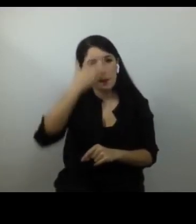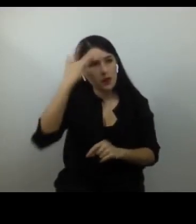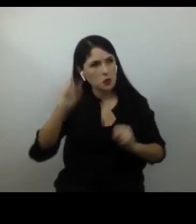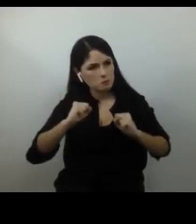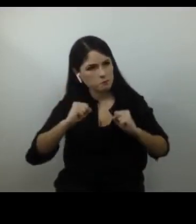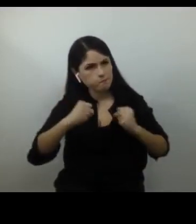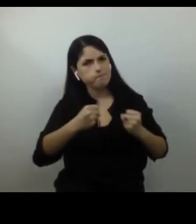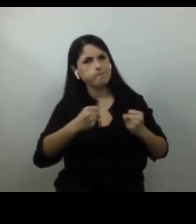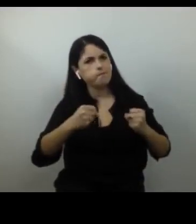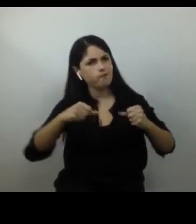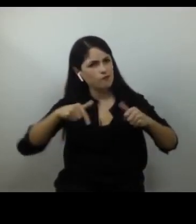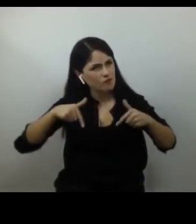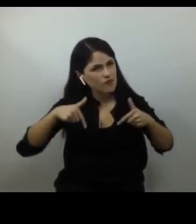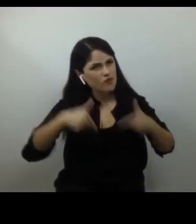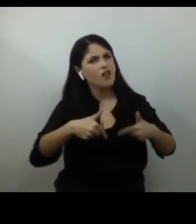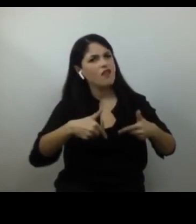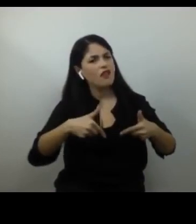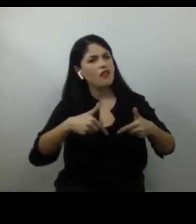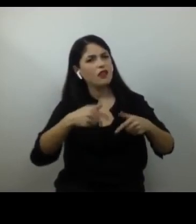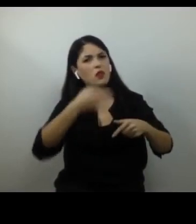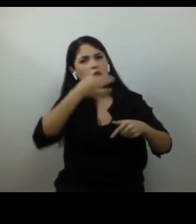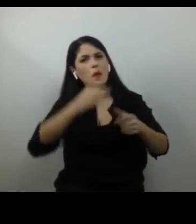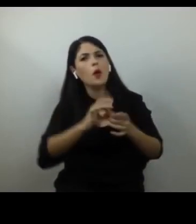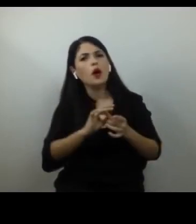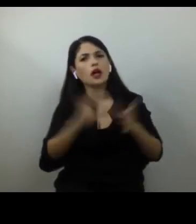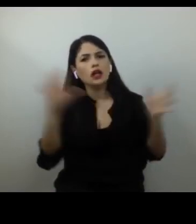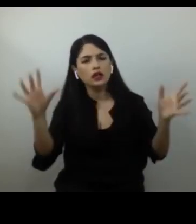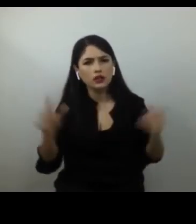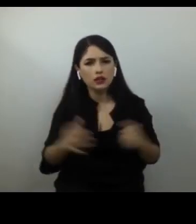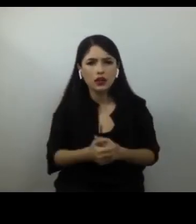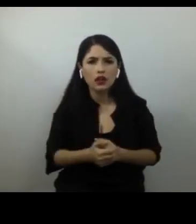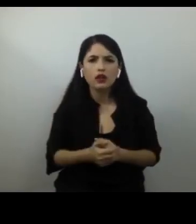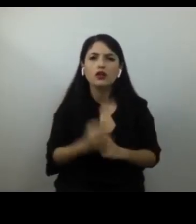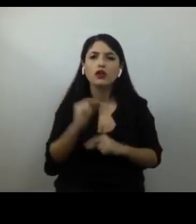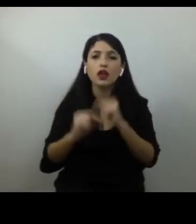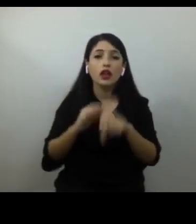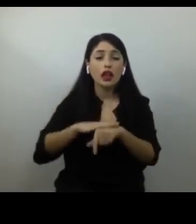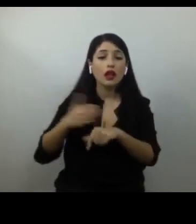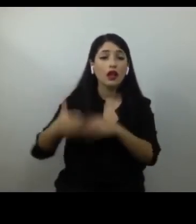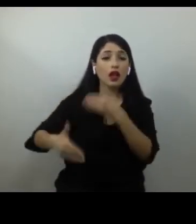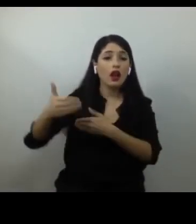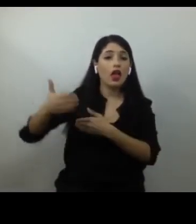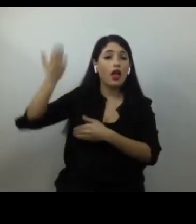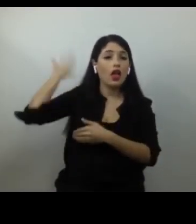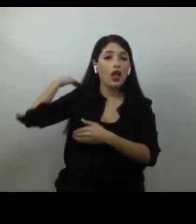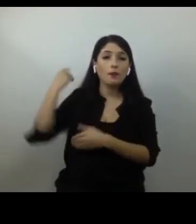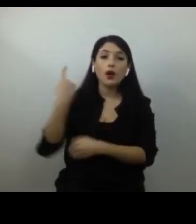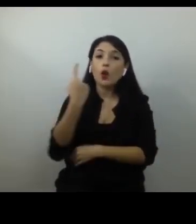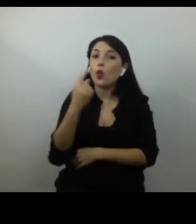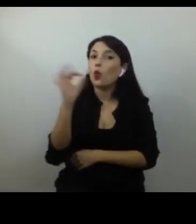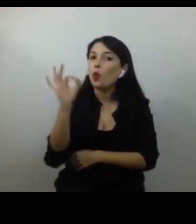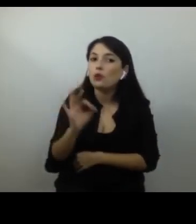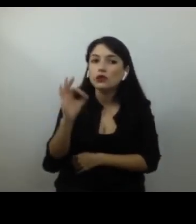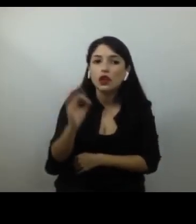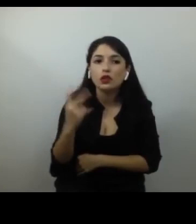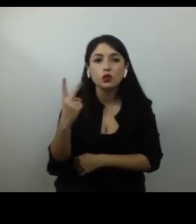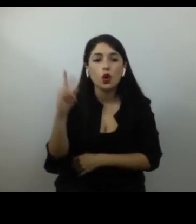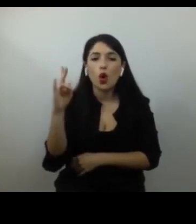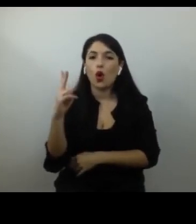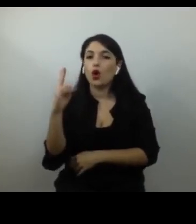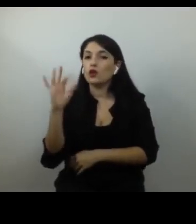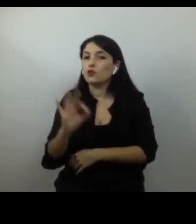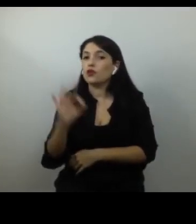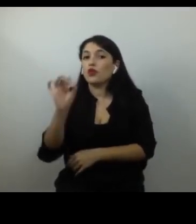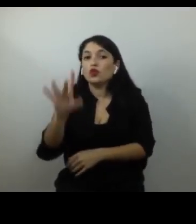a democracia, o direito, o Estado Democrático de Direito. Naquela época, nós tínhamos 1%, 2%, e o Grupo